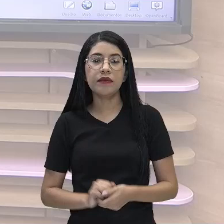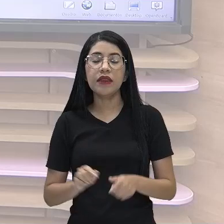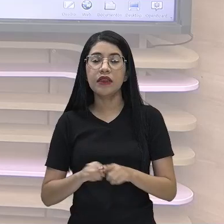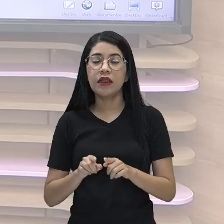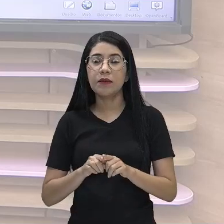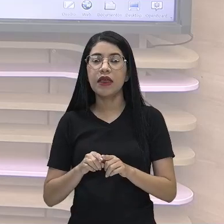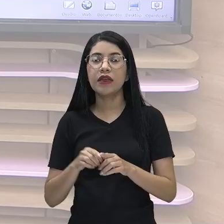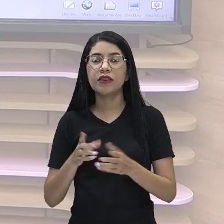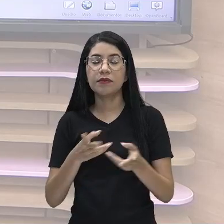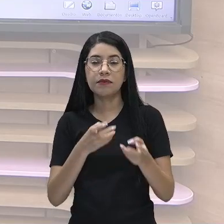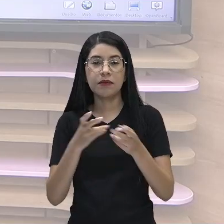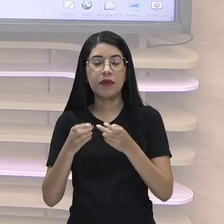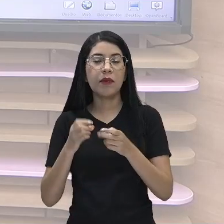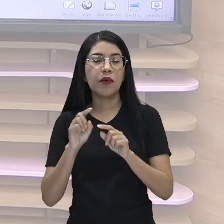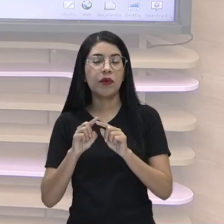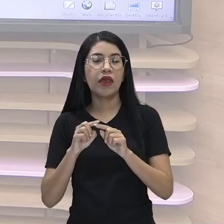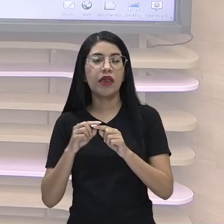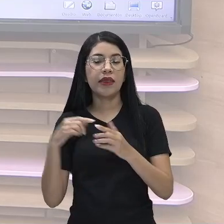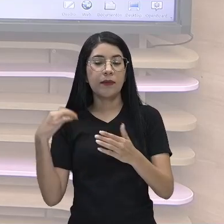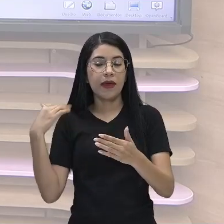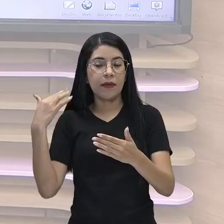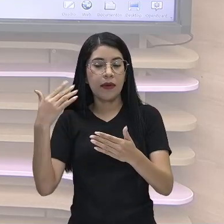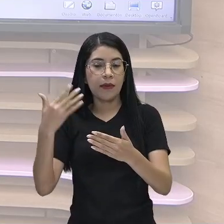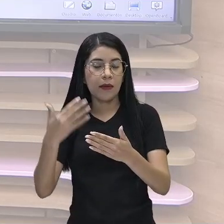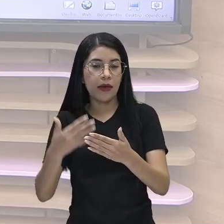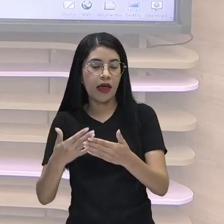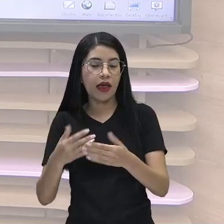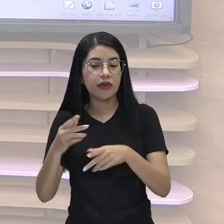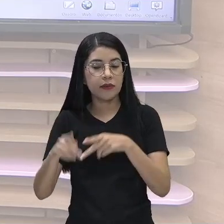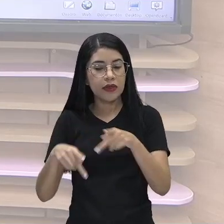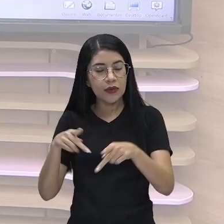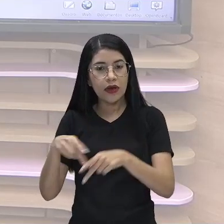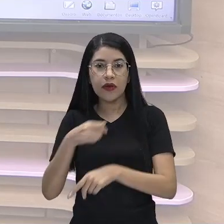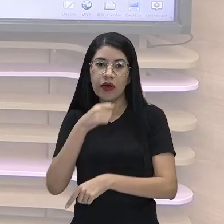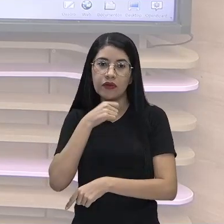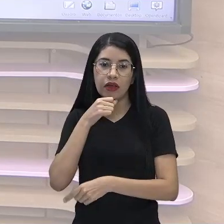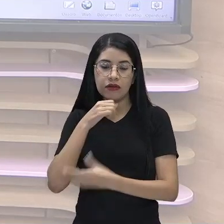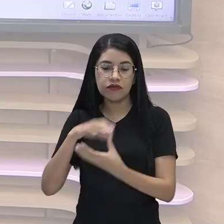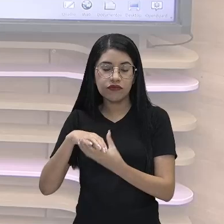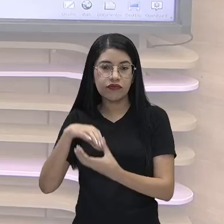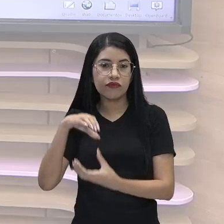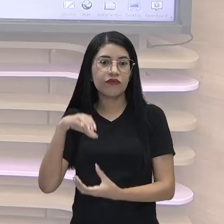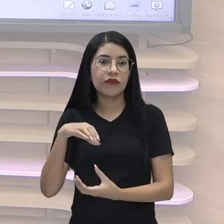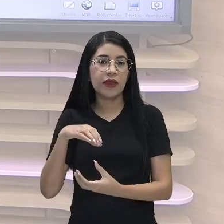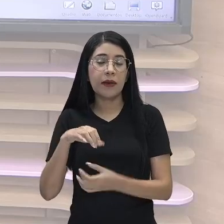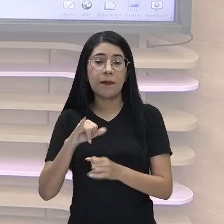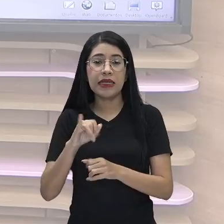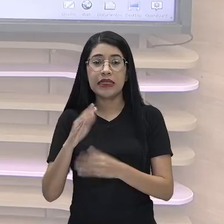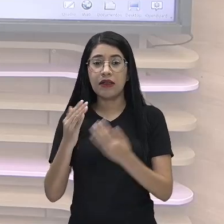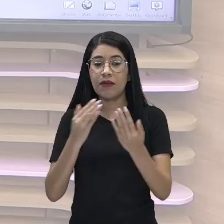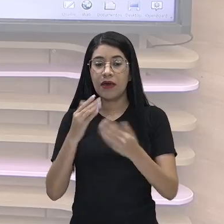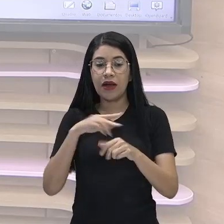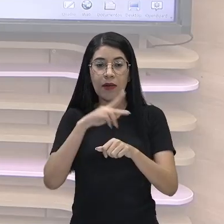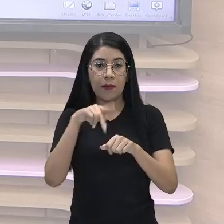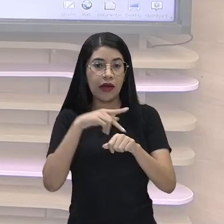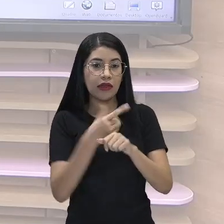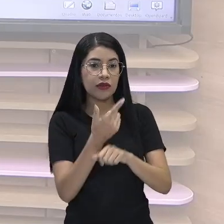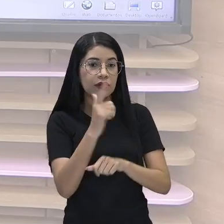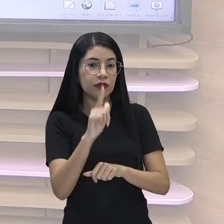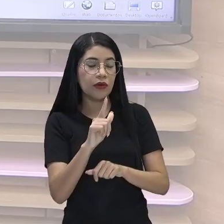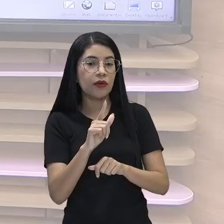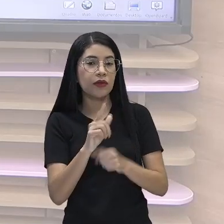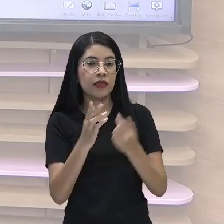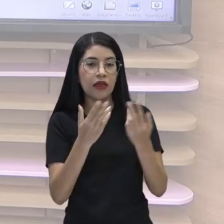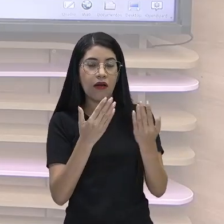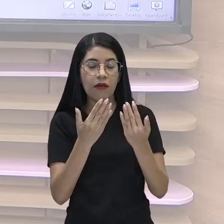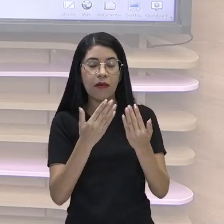a população ela vem envelhecendo. E se a gente for pegar pirâmides etárias de outros países, a gente observa isso